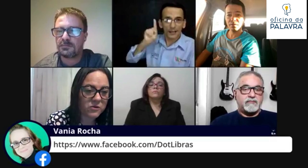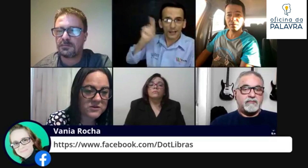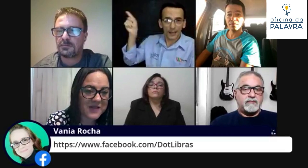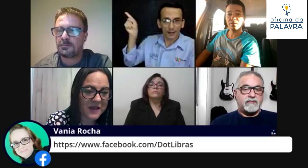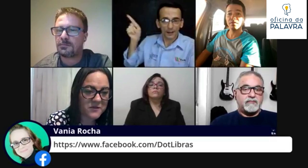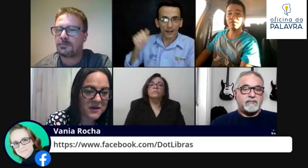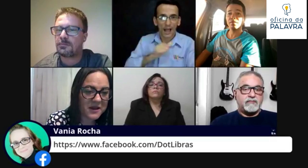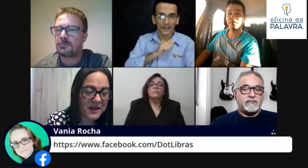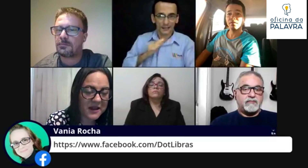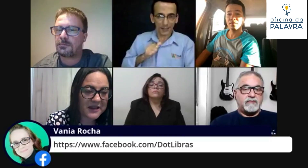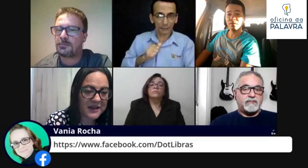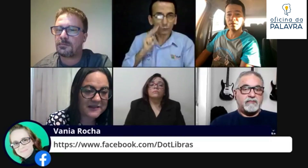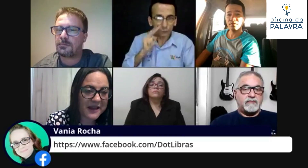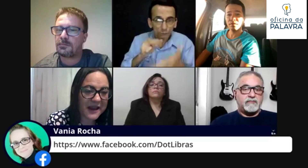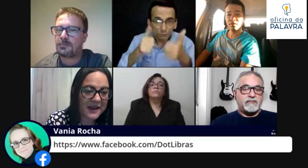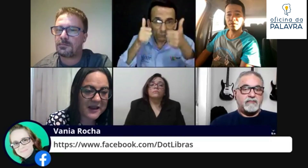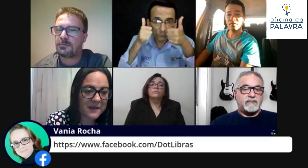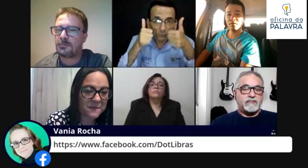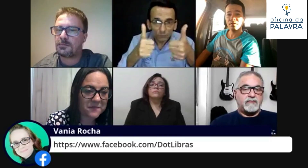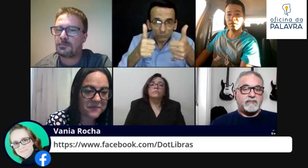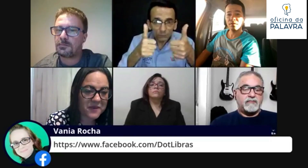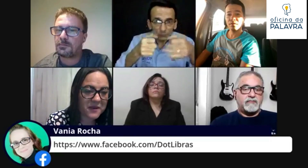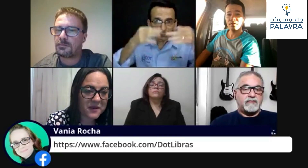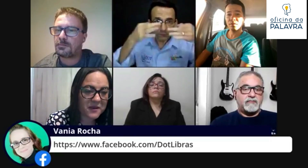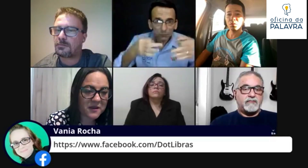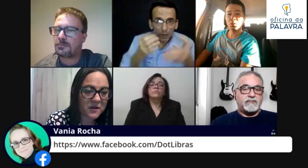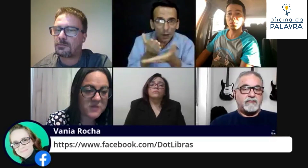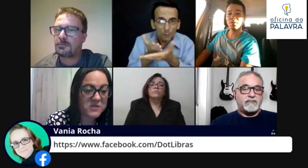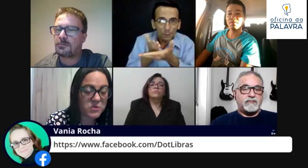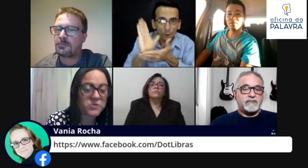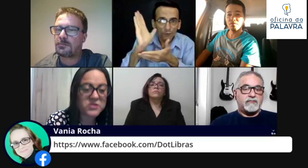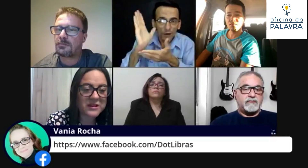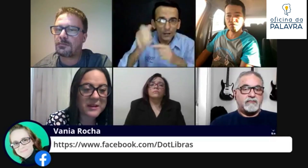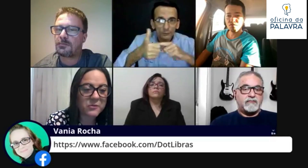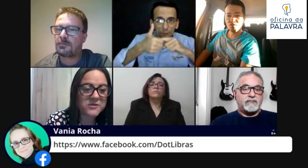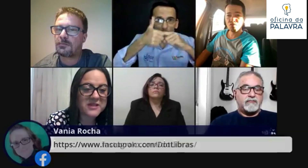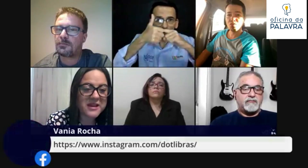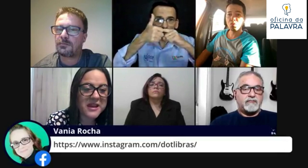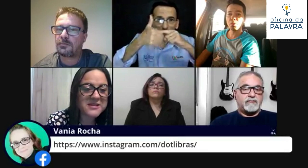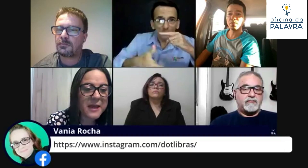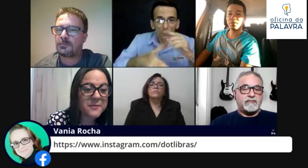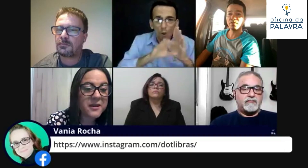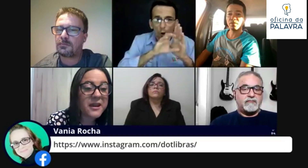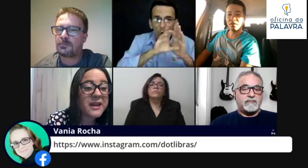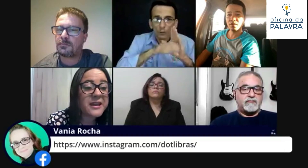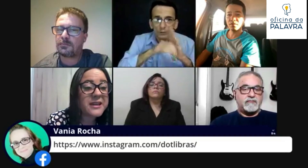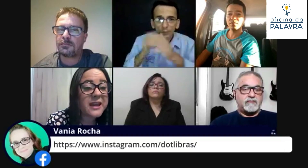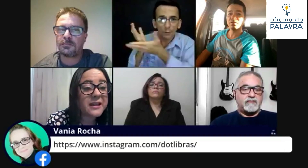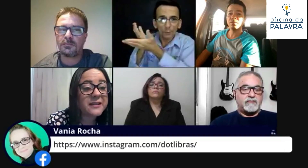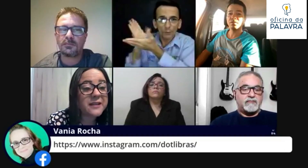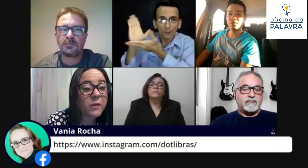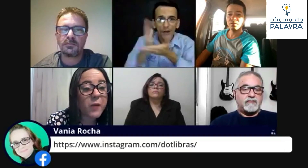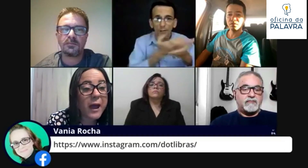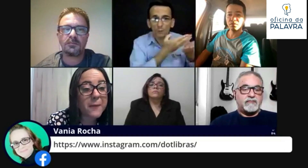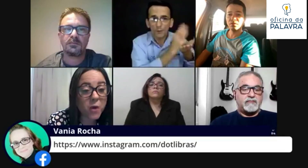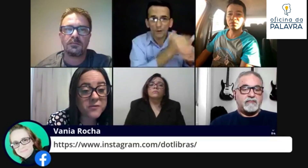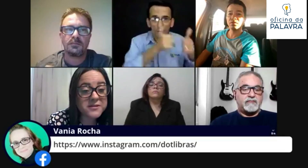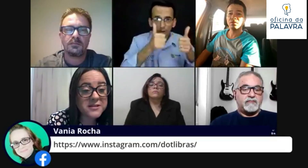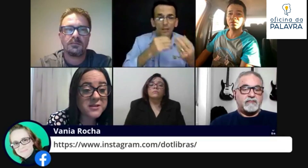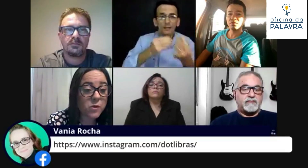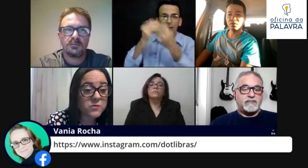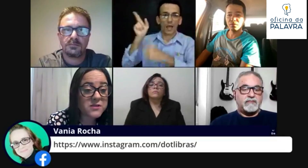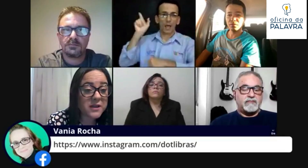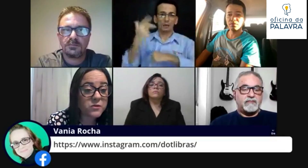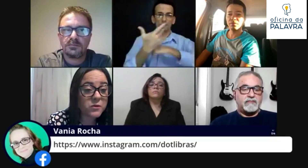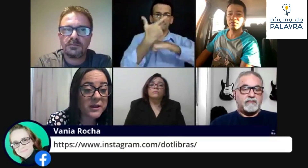ali com o glossário? Ele entrega, esse surdo de Anápolis, ele recebe, e ele, então, aprova